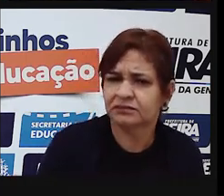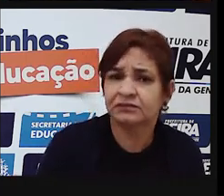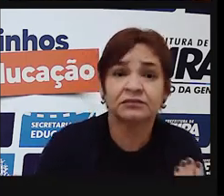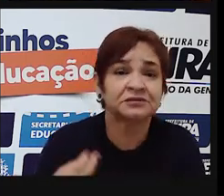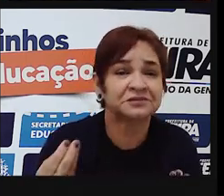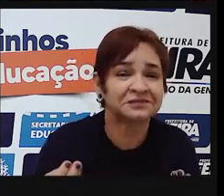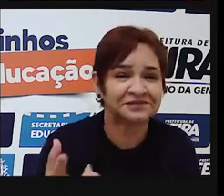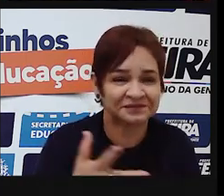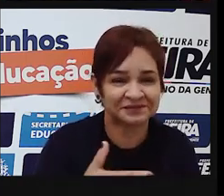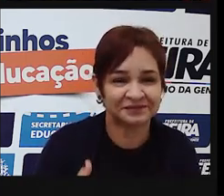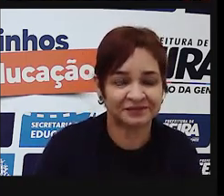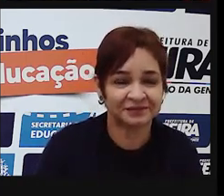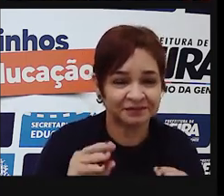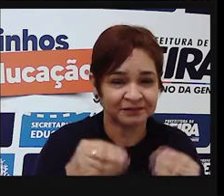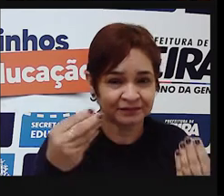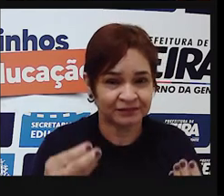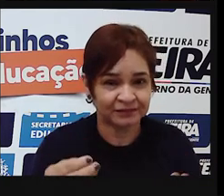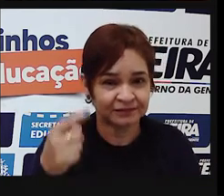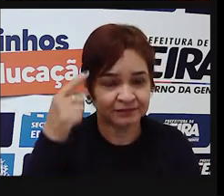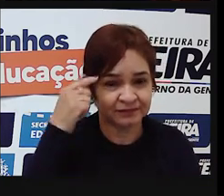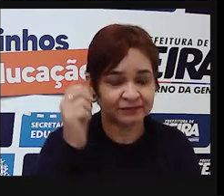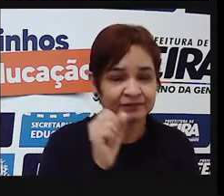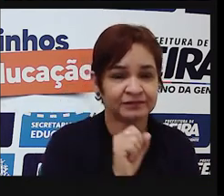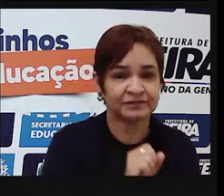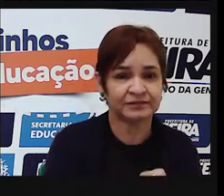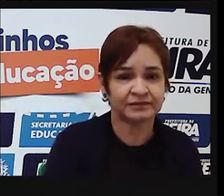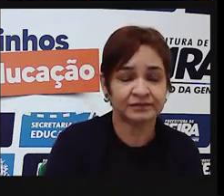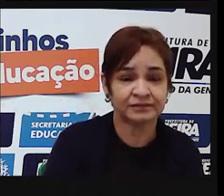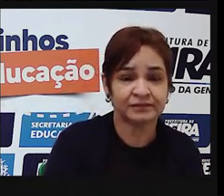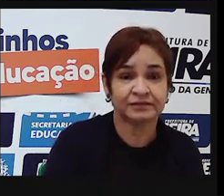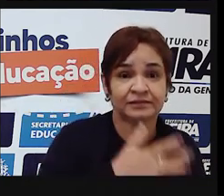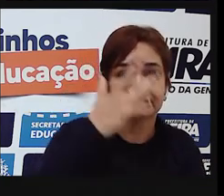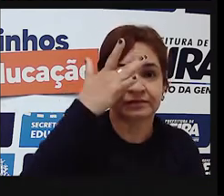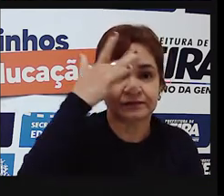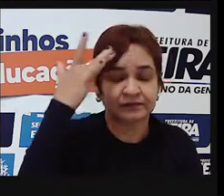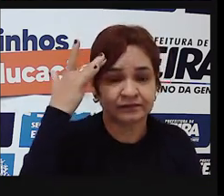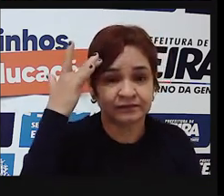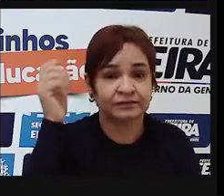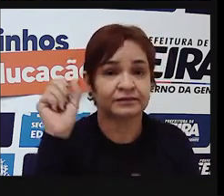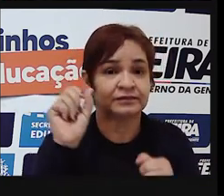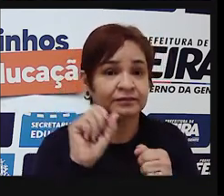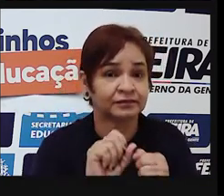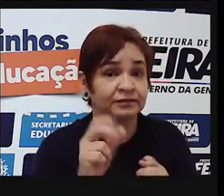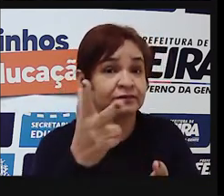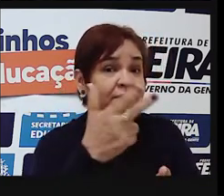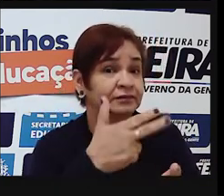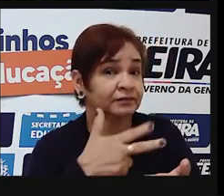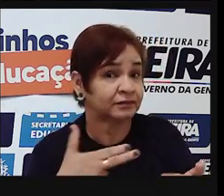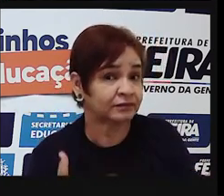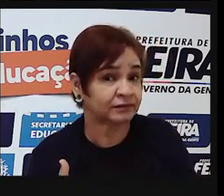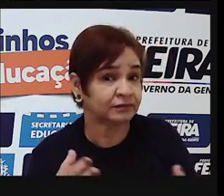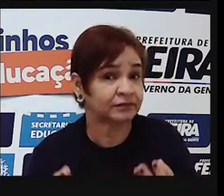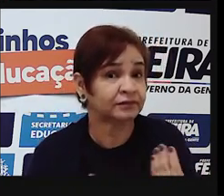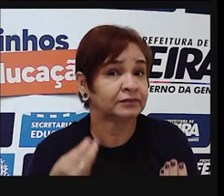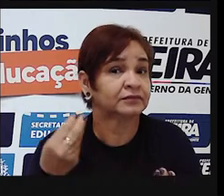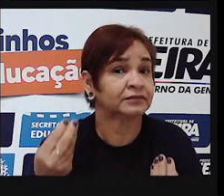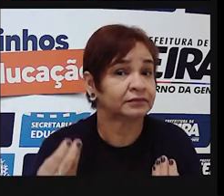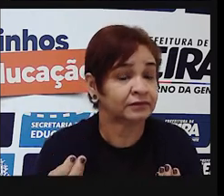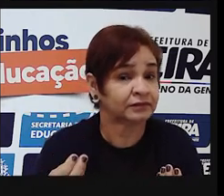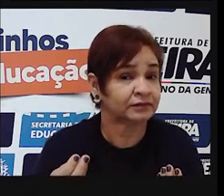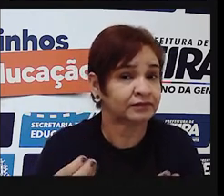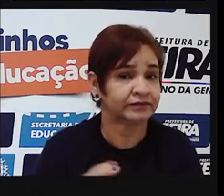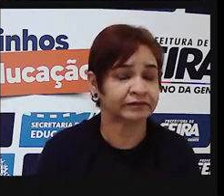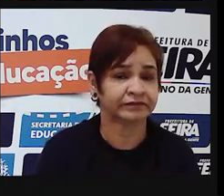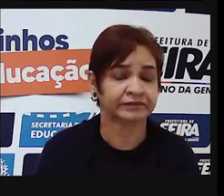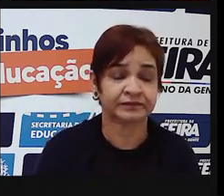um artista que está fazendo arte, o que é mesmo arte? Já paramos para pensar nisso? Se